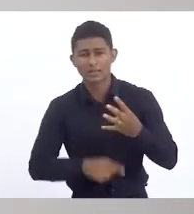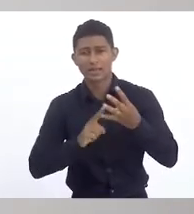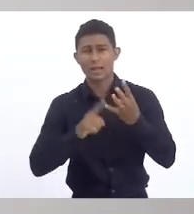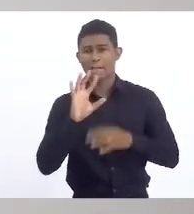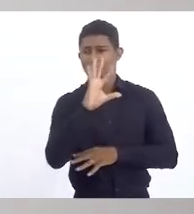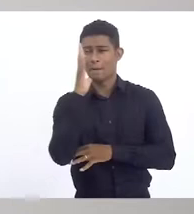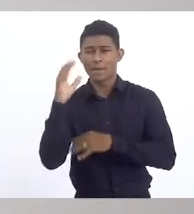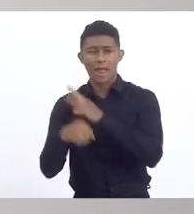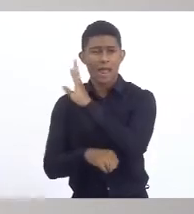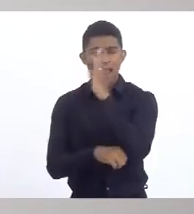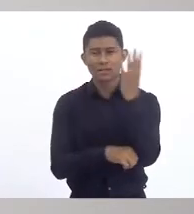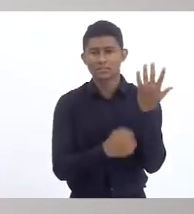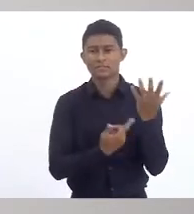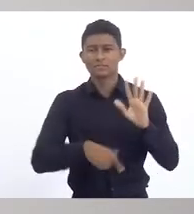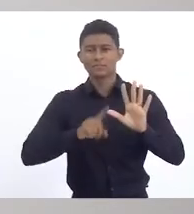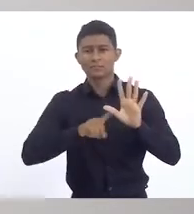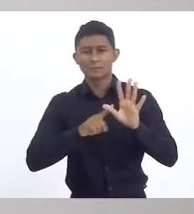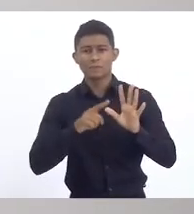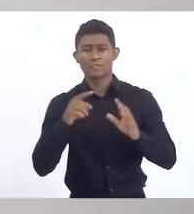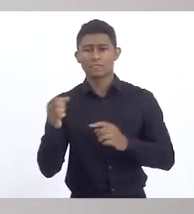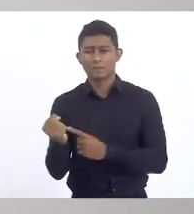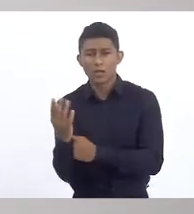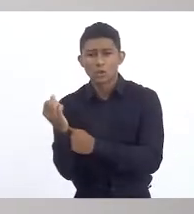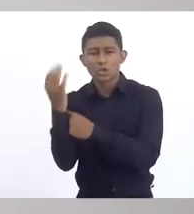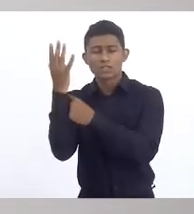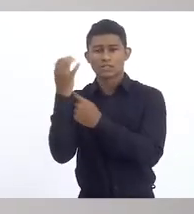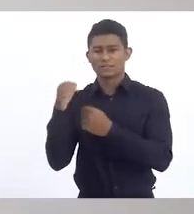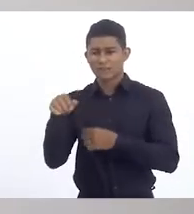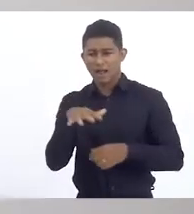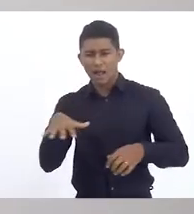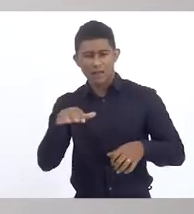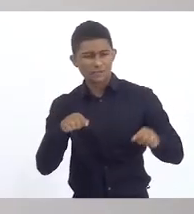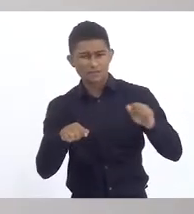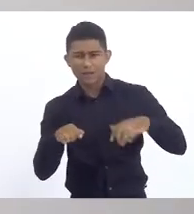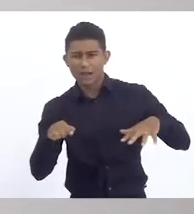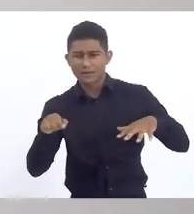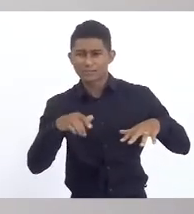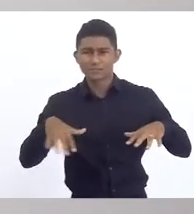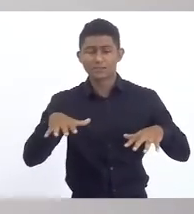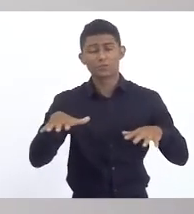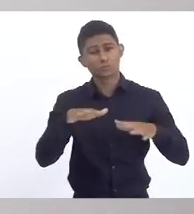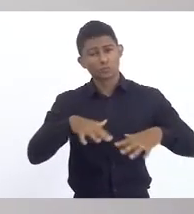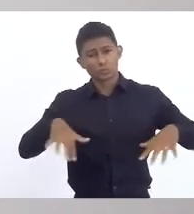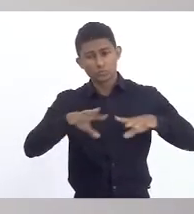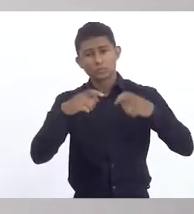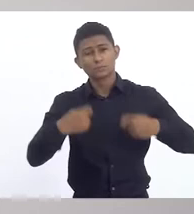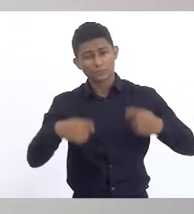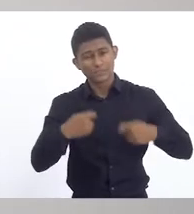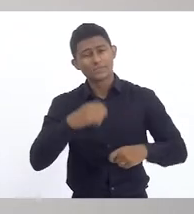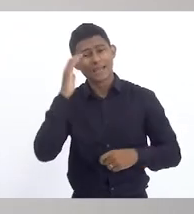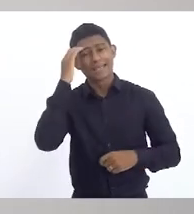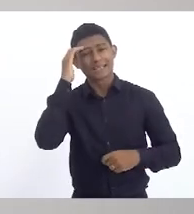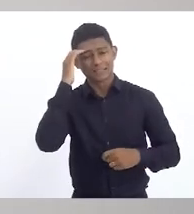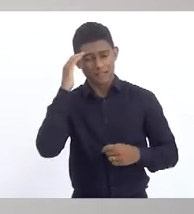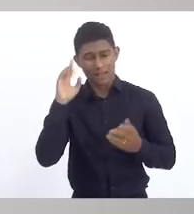importante entender cada uma dessas áreas, de fato, buscar inovação.